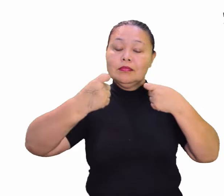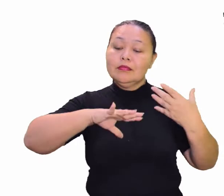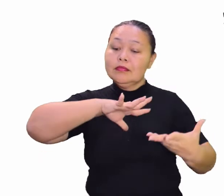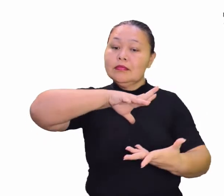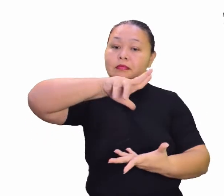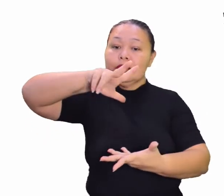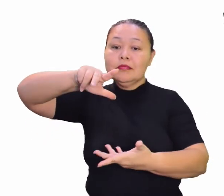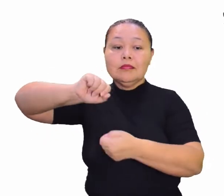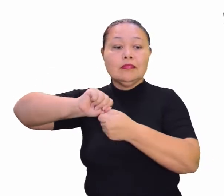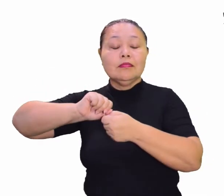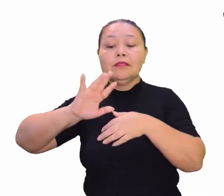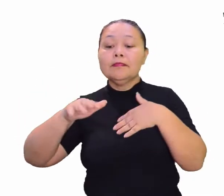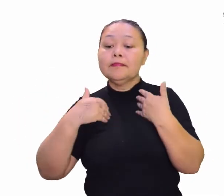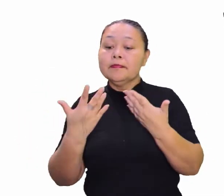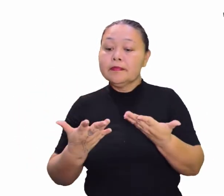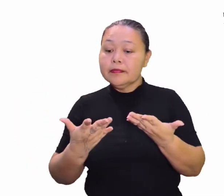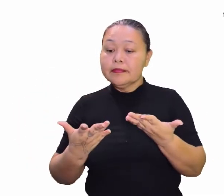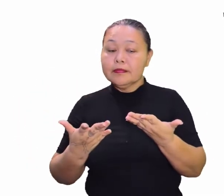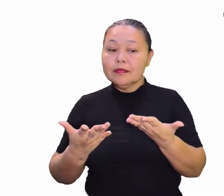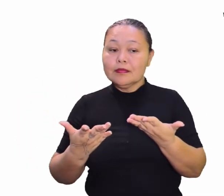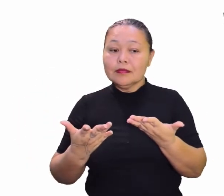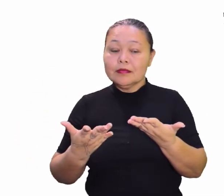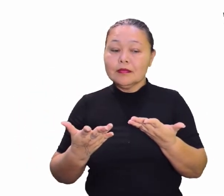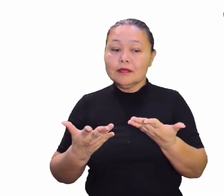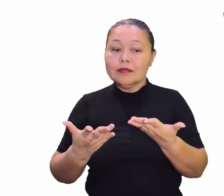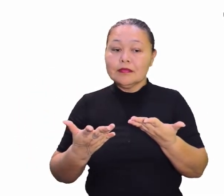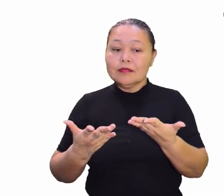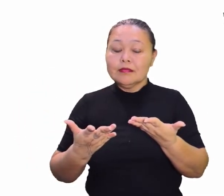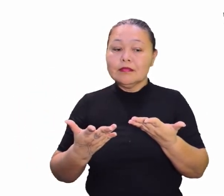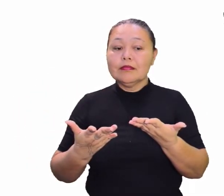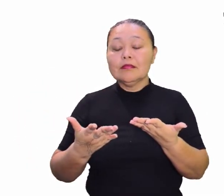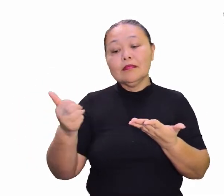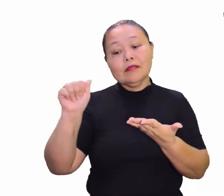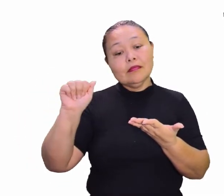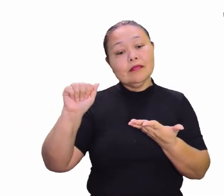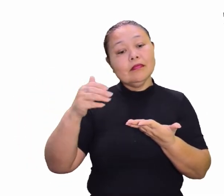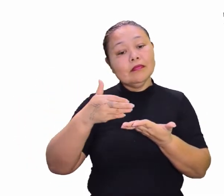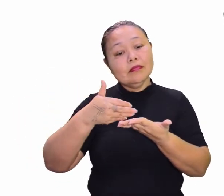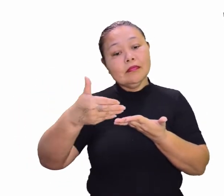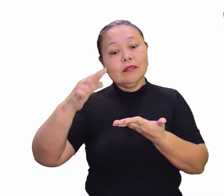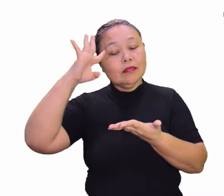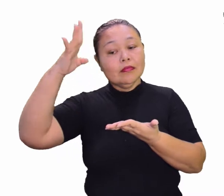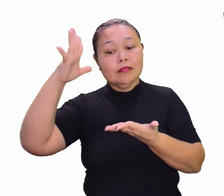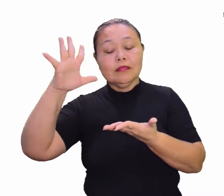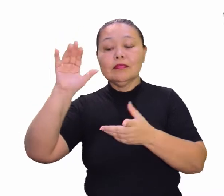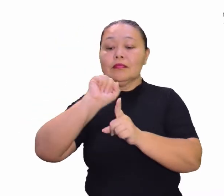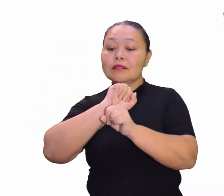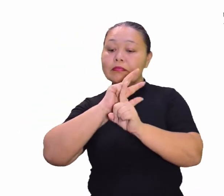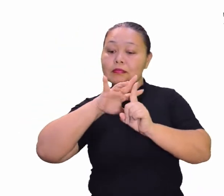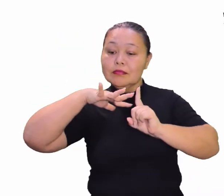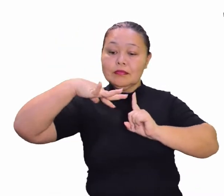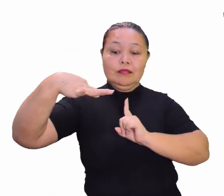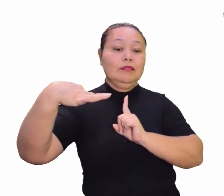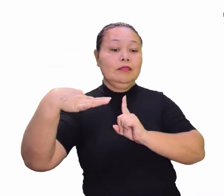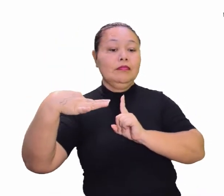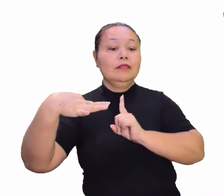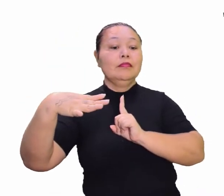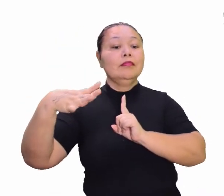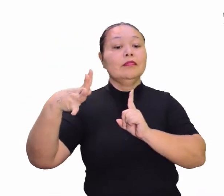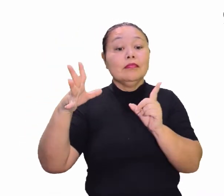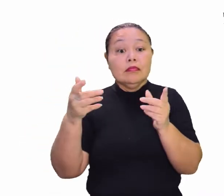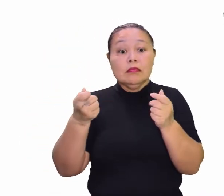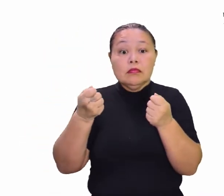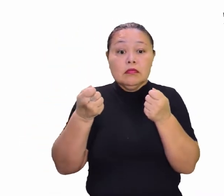Primeira Guerra Mundial, na medida em que A. difundiu as teorias socialistas,